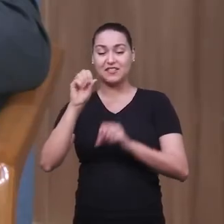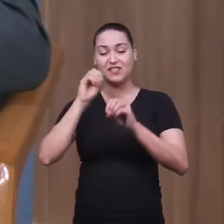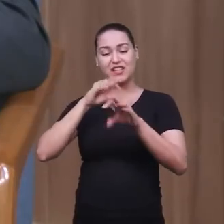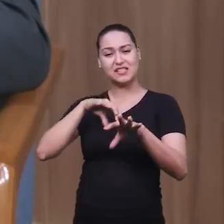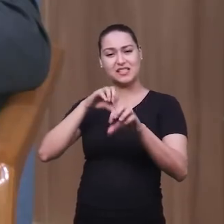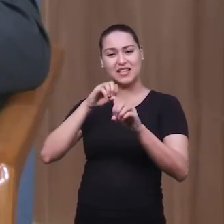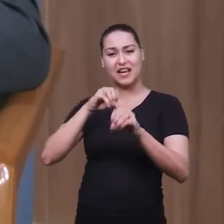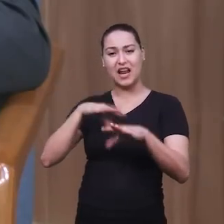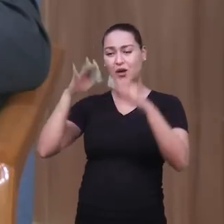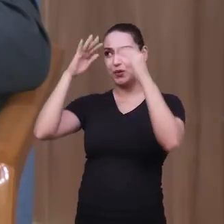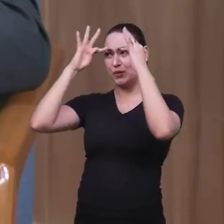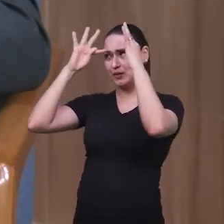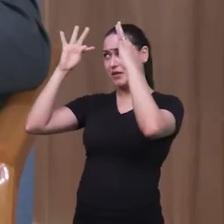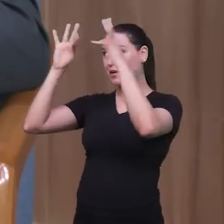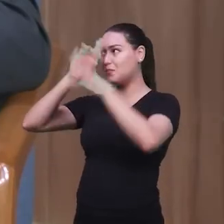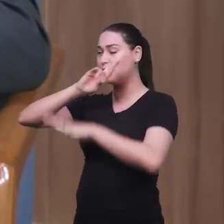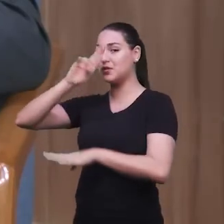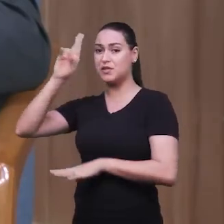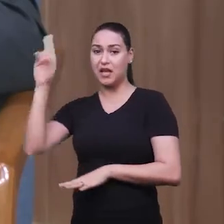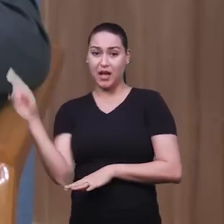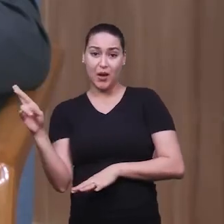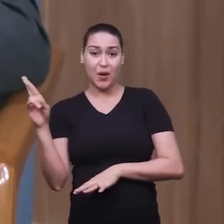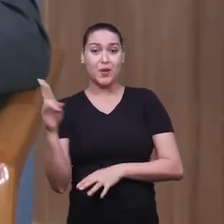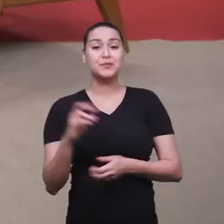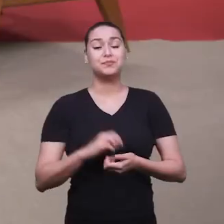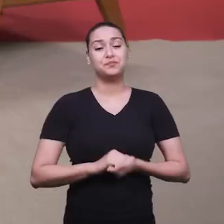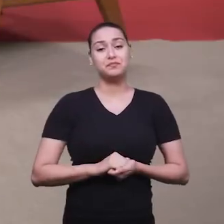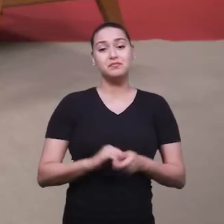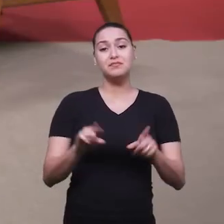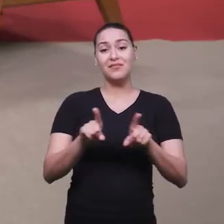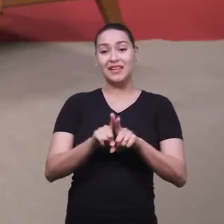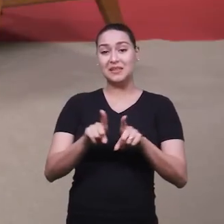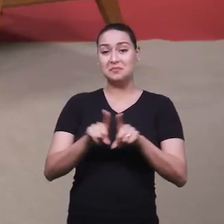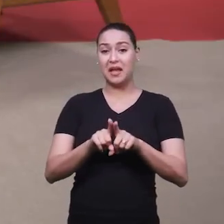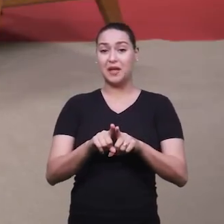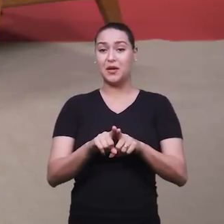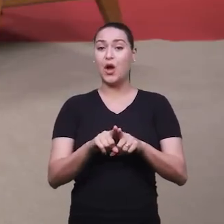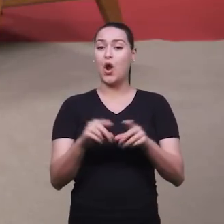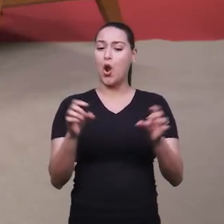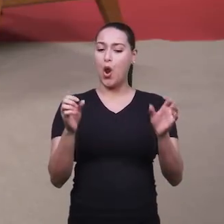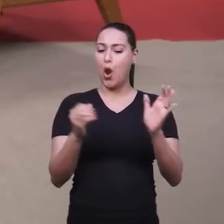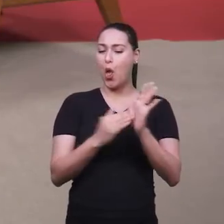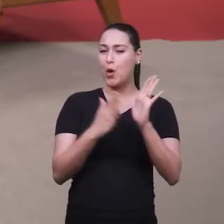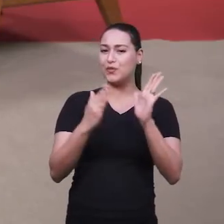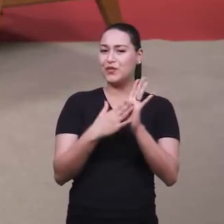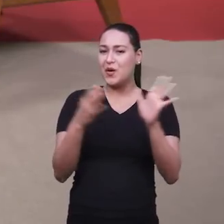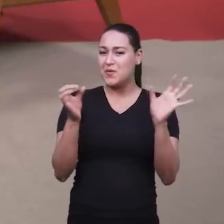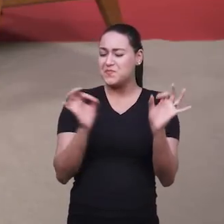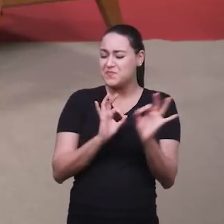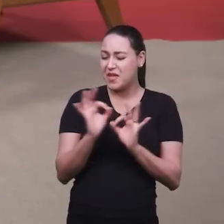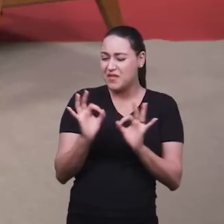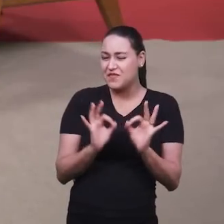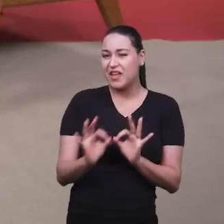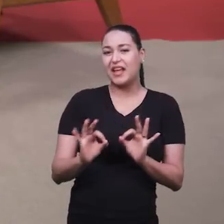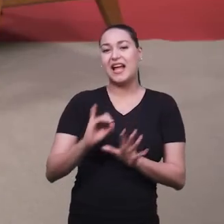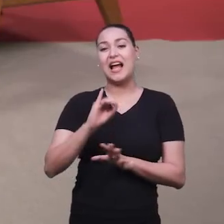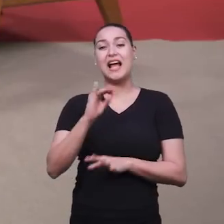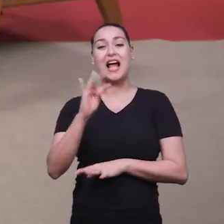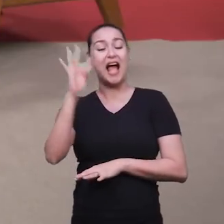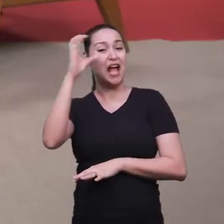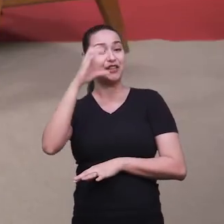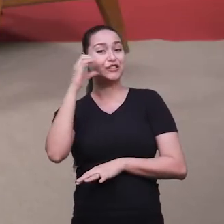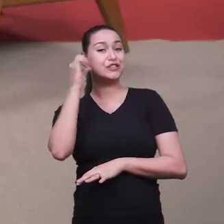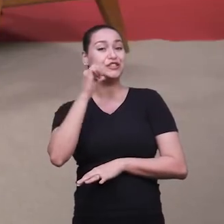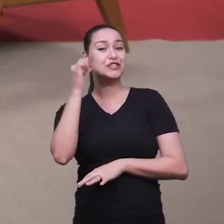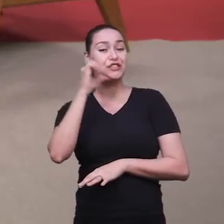a educação dos filhos no temor do Senhor. No quadro Perfeito Louvor, a tia Janaína Zumac vai ensinar a introdução facilitada